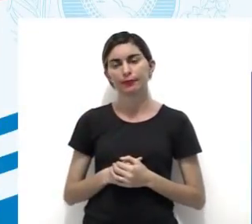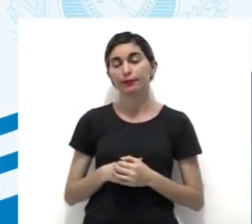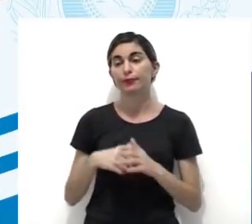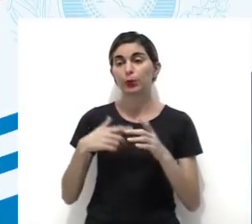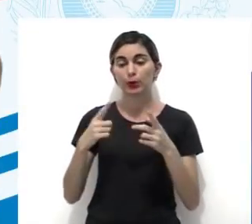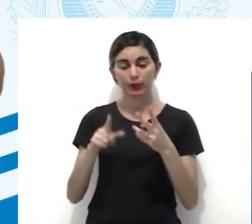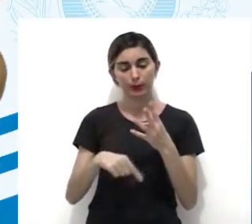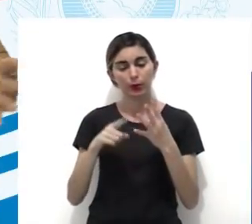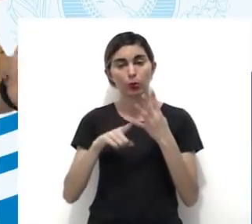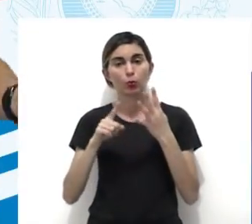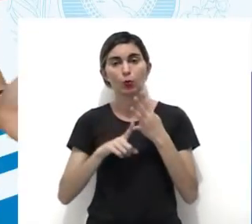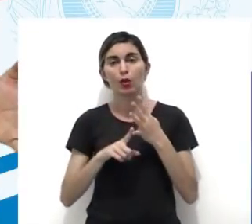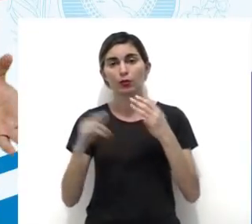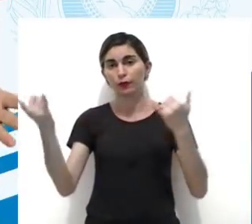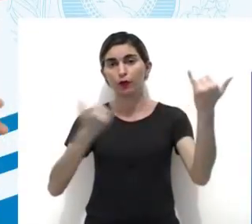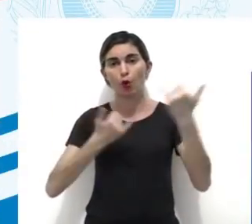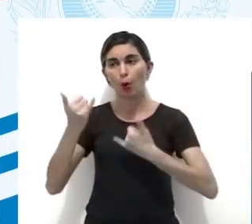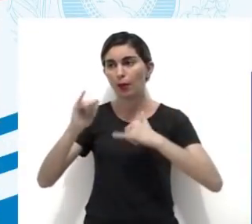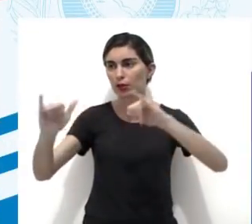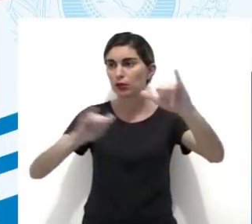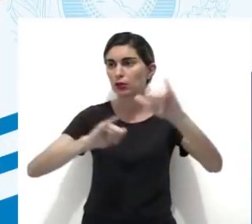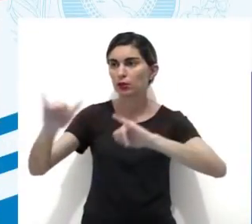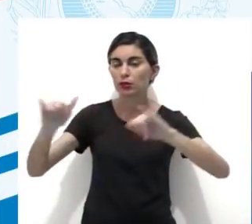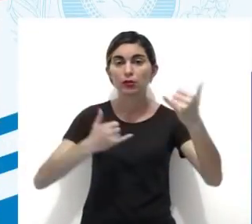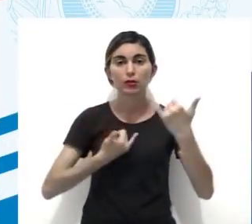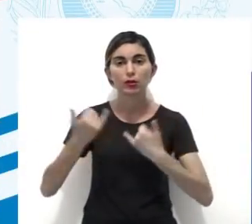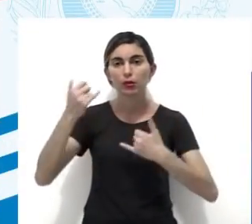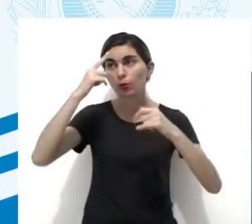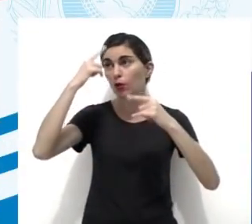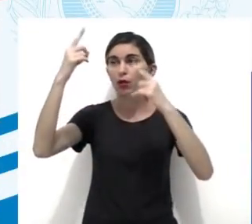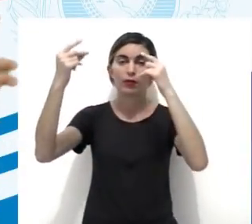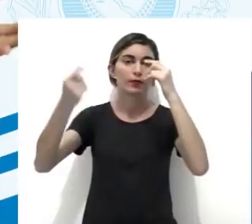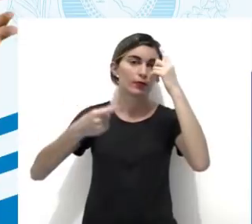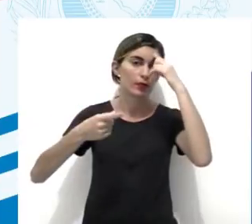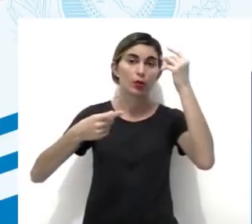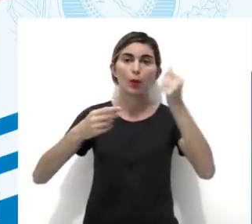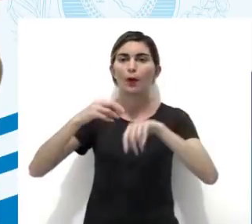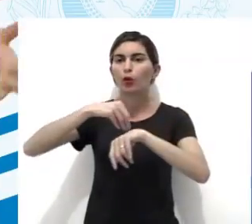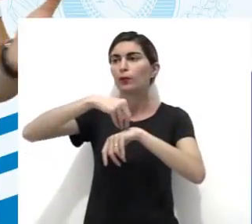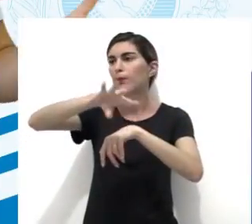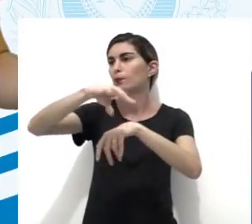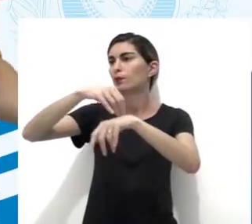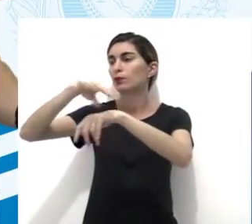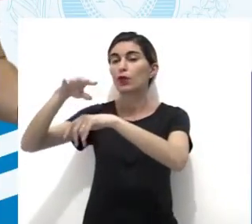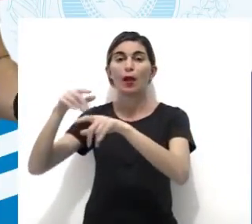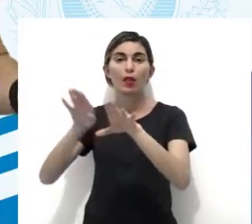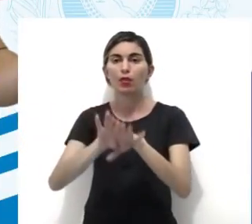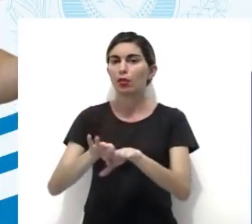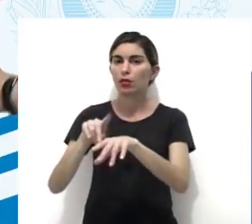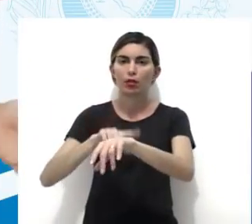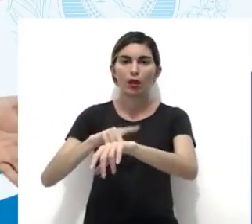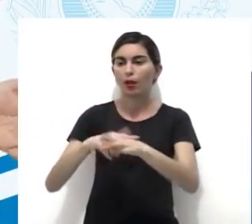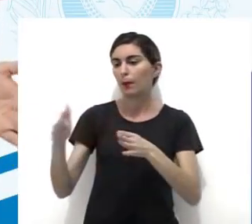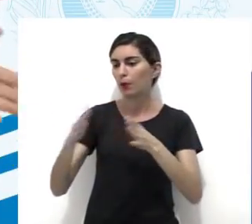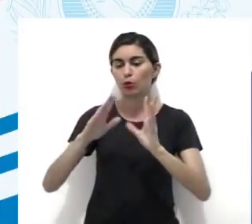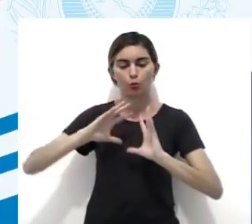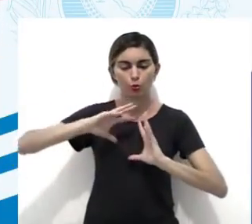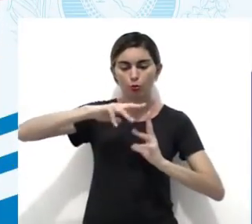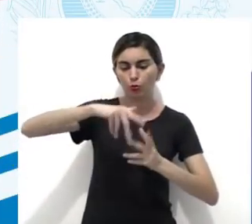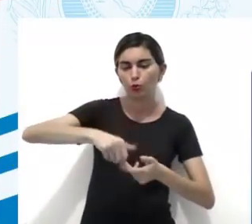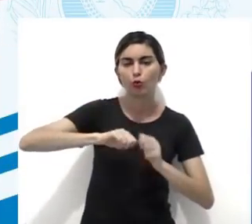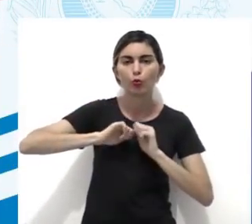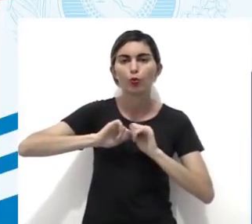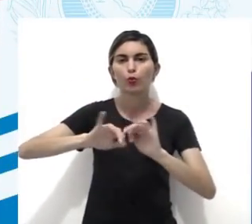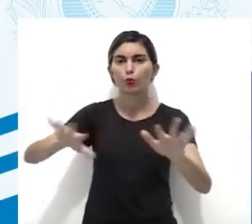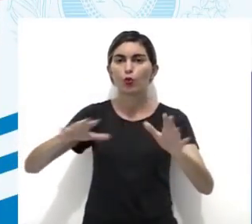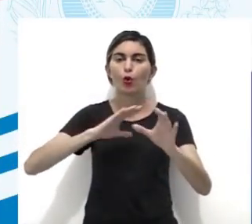um quarto espaço é que as informações e as ideias podem ser transmitidas ao mesmo tempo em todo o globo por meios